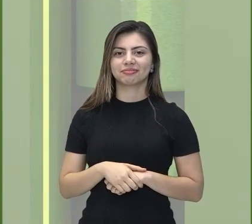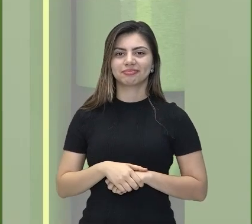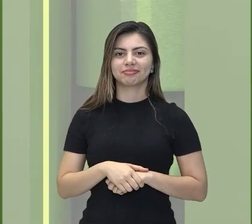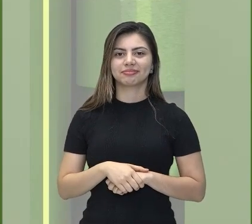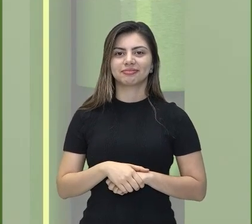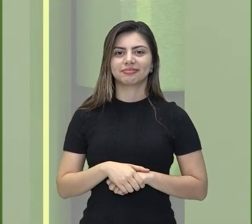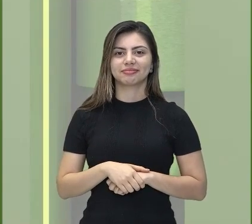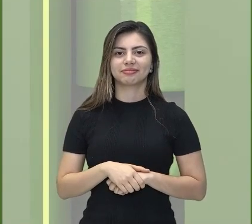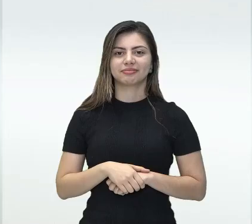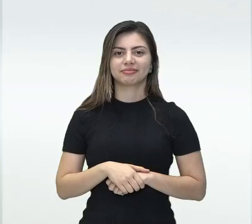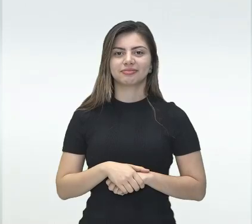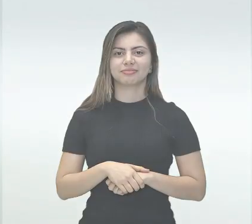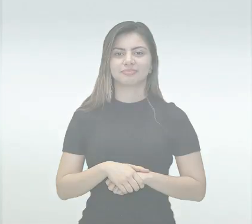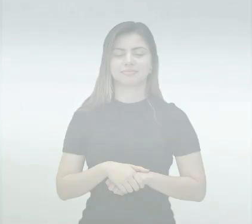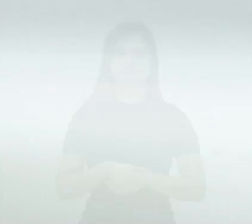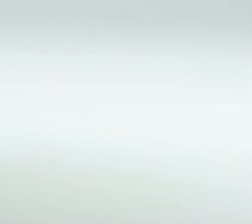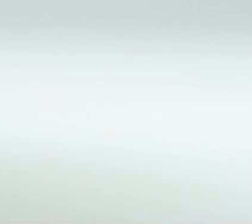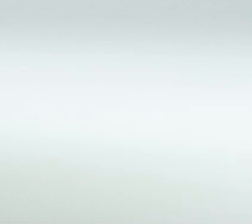aula.